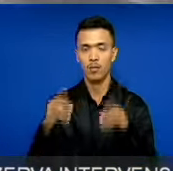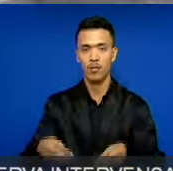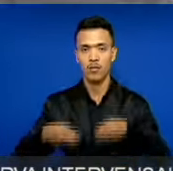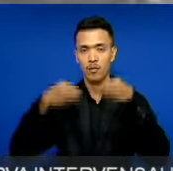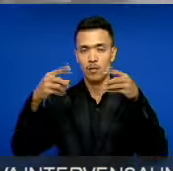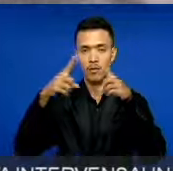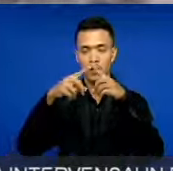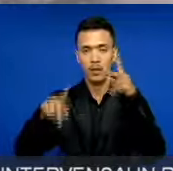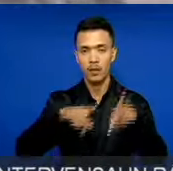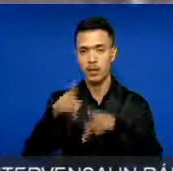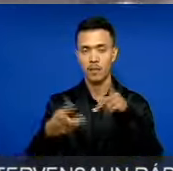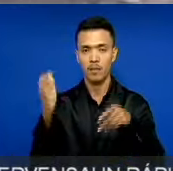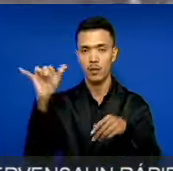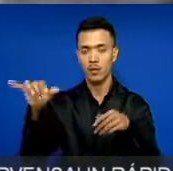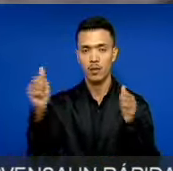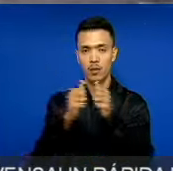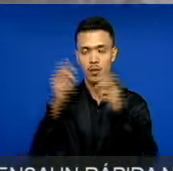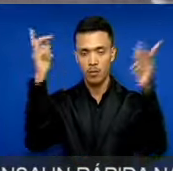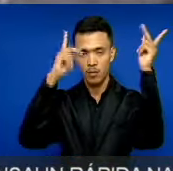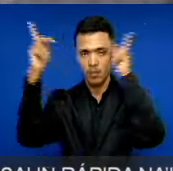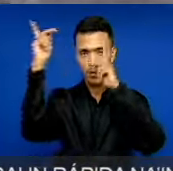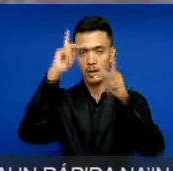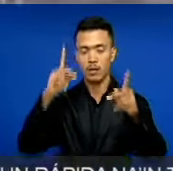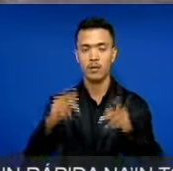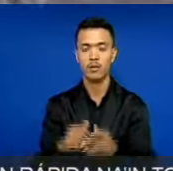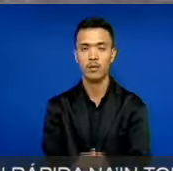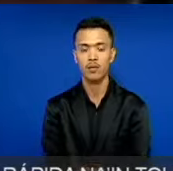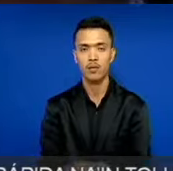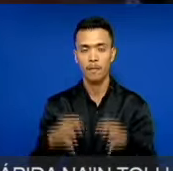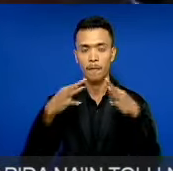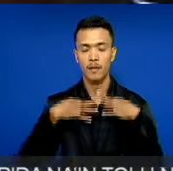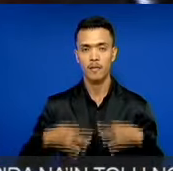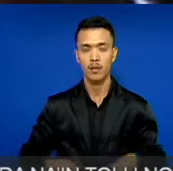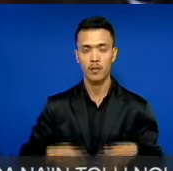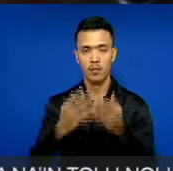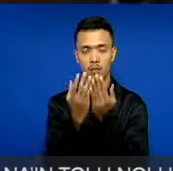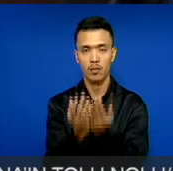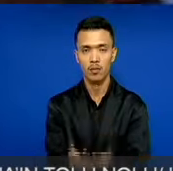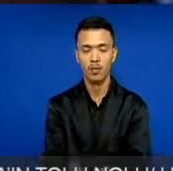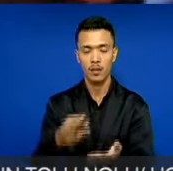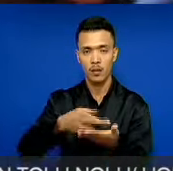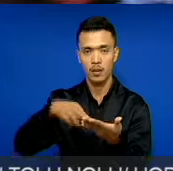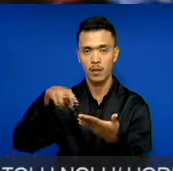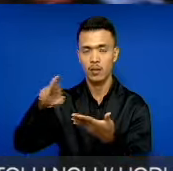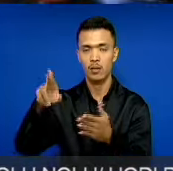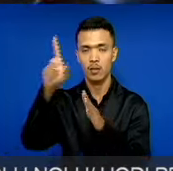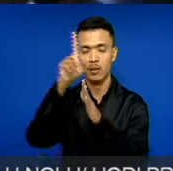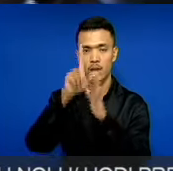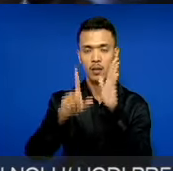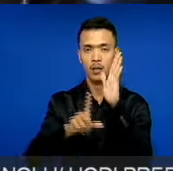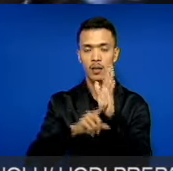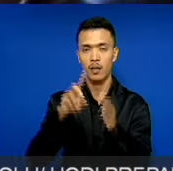baninia cliente sira ho caso ofensas ba integridade físico grave previsto iha Código